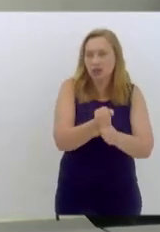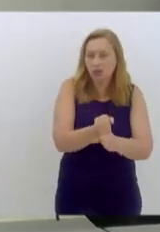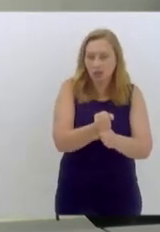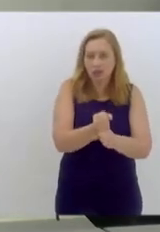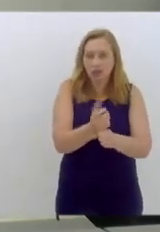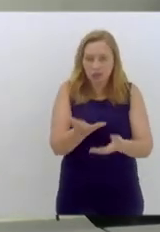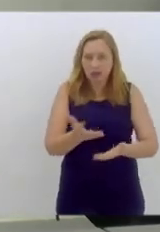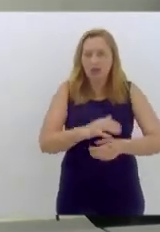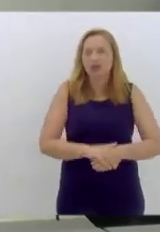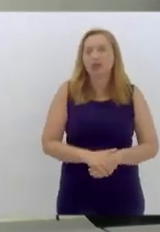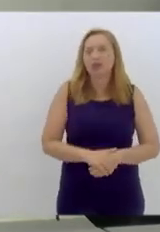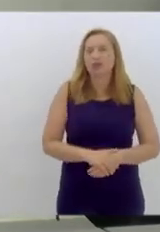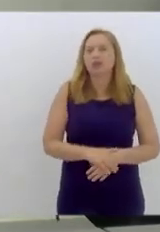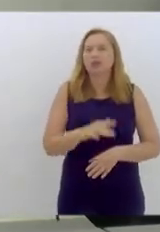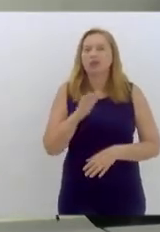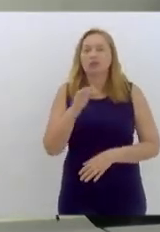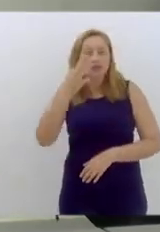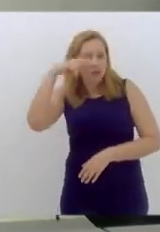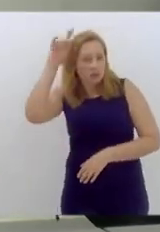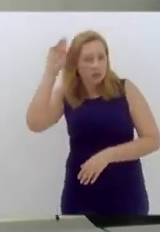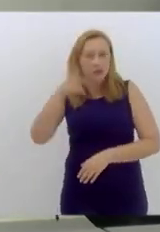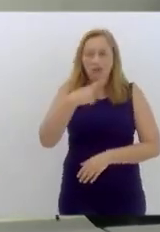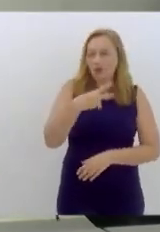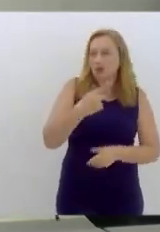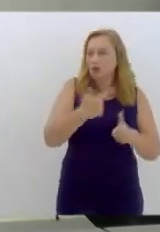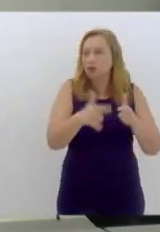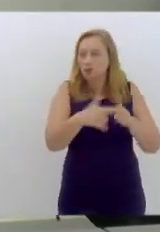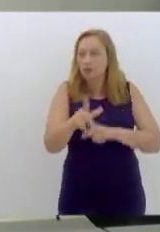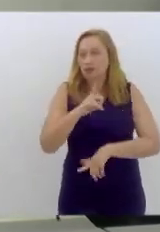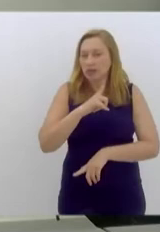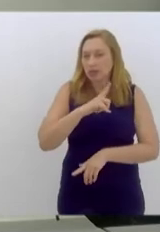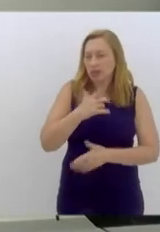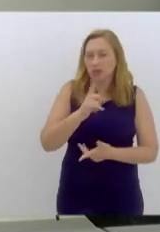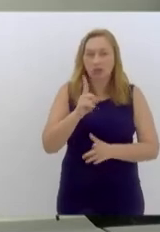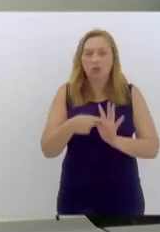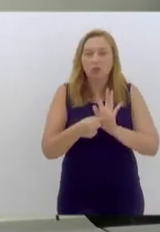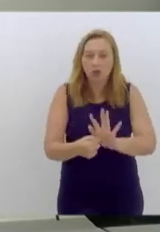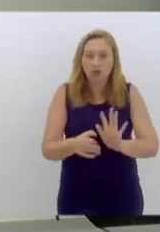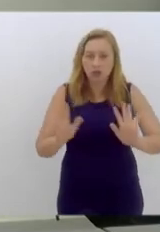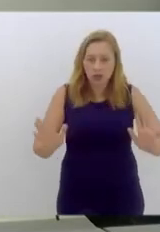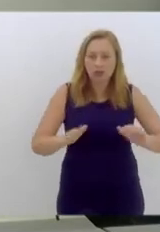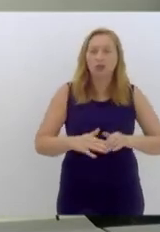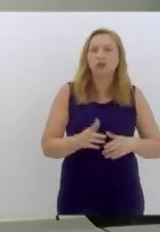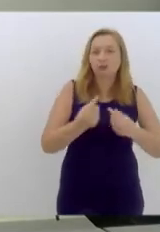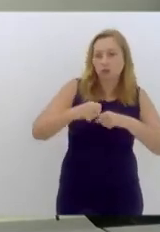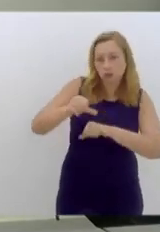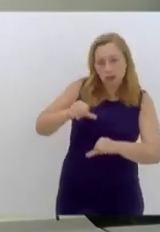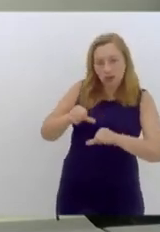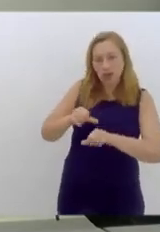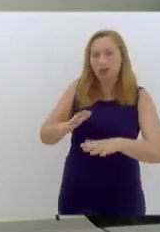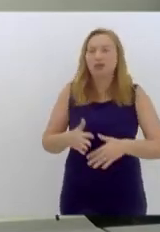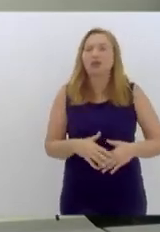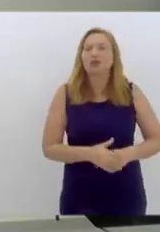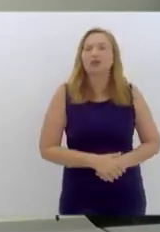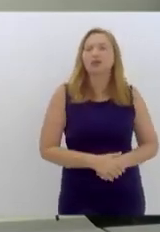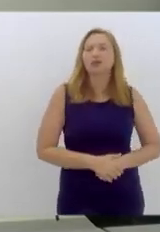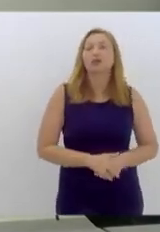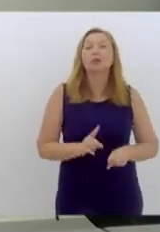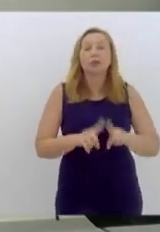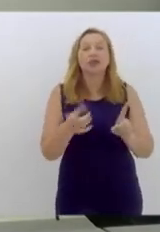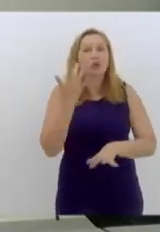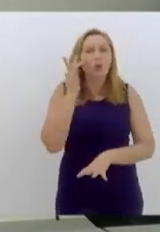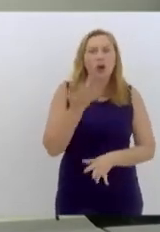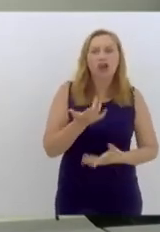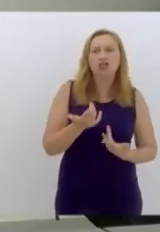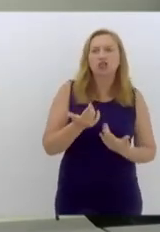Ferreirinha colocou do problema que a média traz em distorções. Assim, né, ela não mostra as distorções, né, pelo contrário. Mas eu acho que a gente